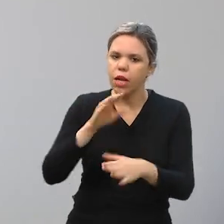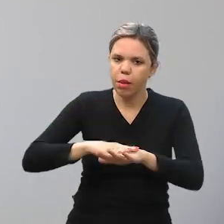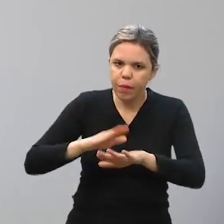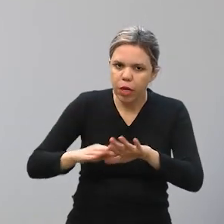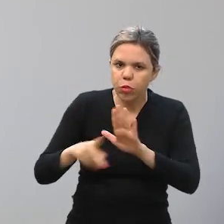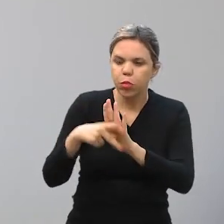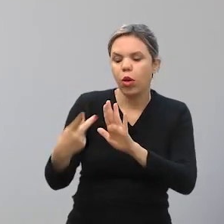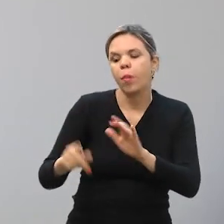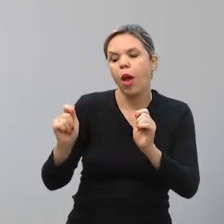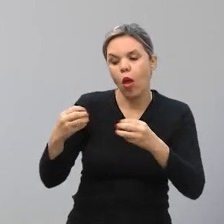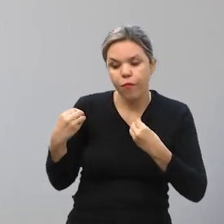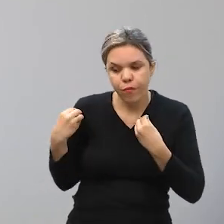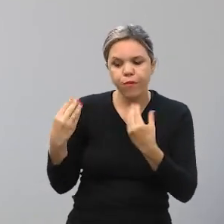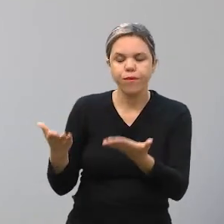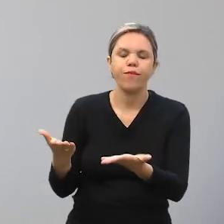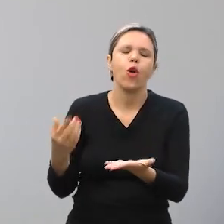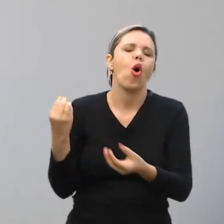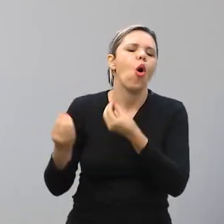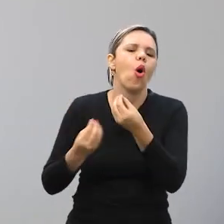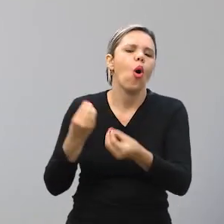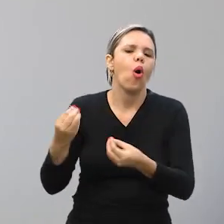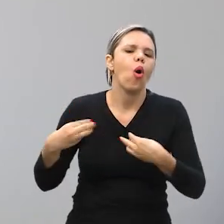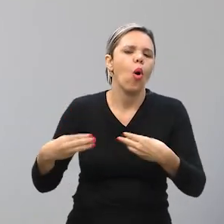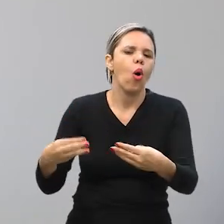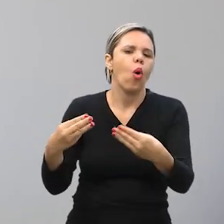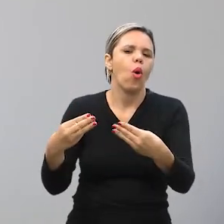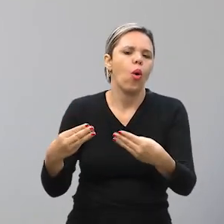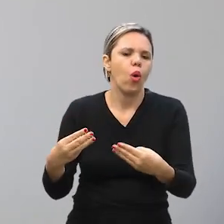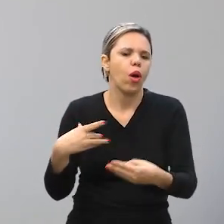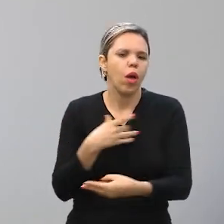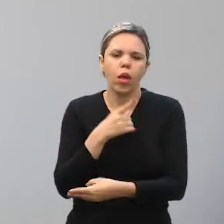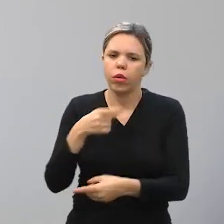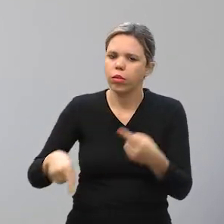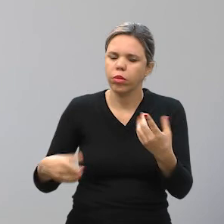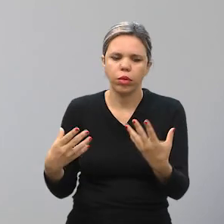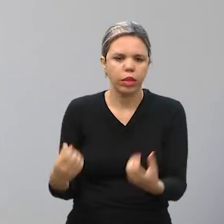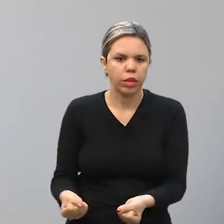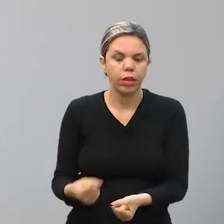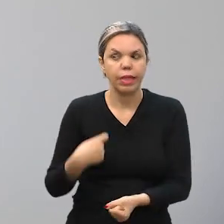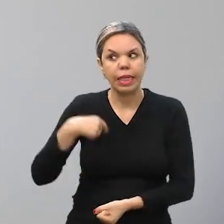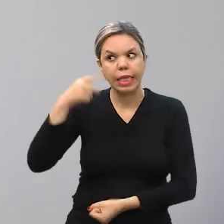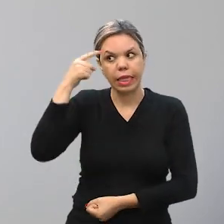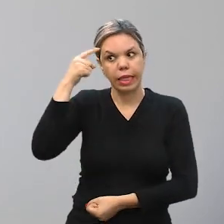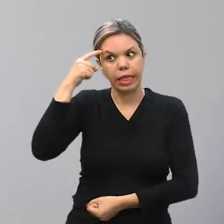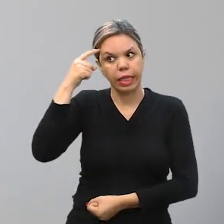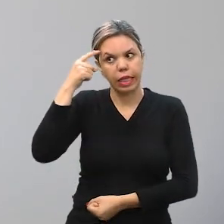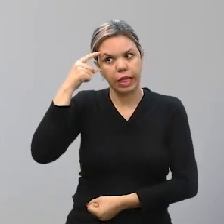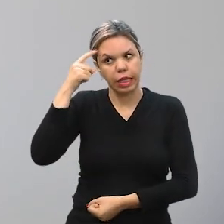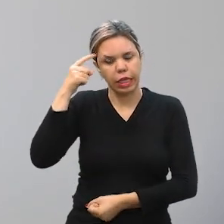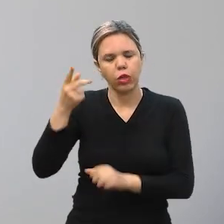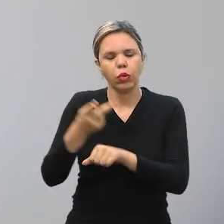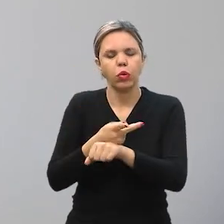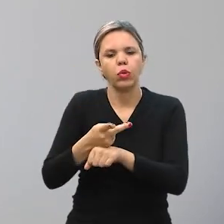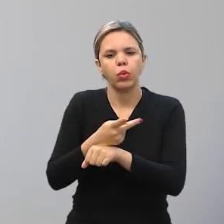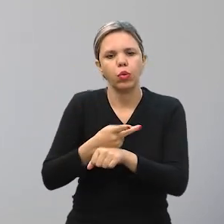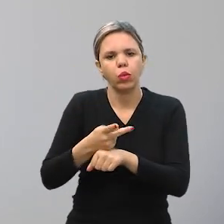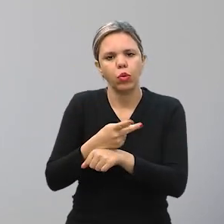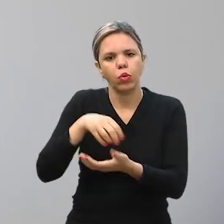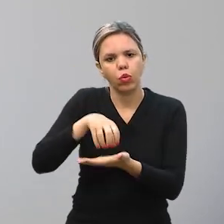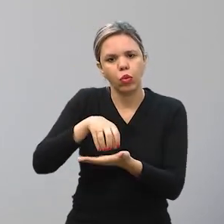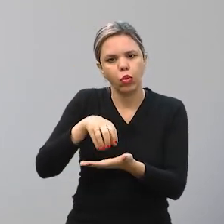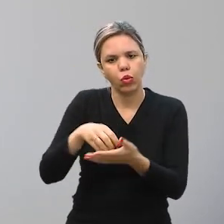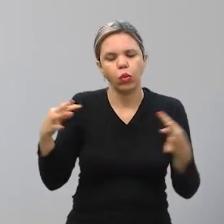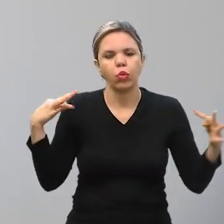pôr. Mas como se o Ministério não autoriza? Eu falei, tive uma ideia. Eu vou procurar uma agência